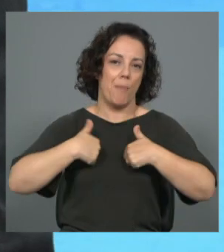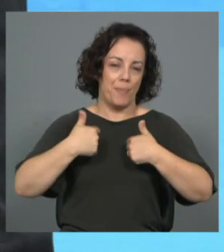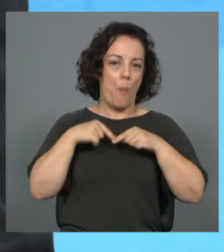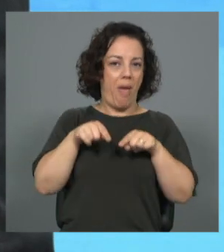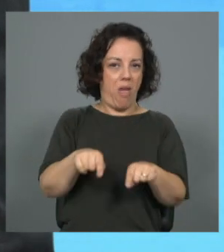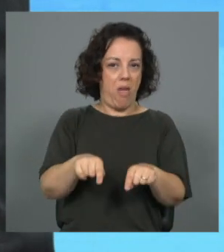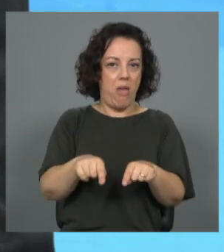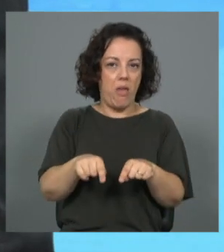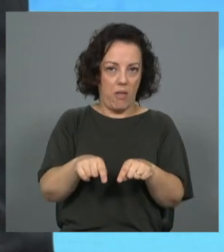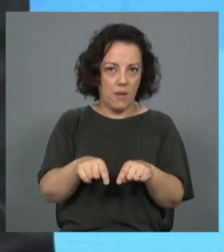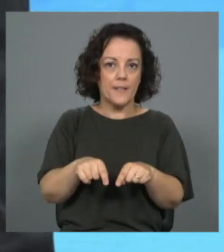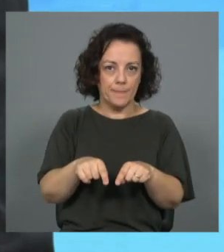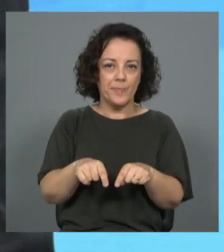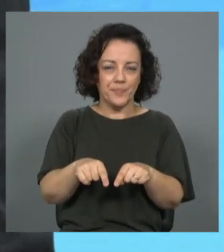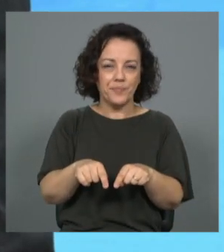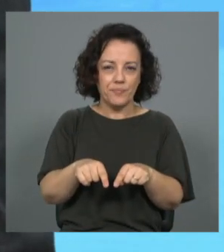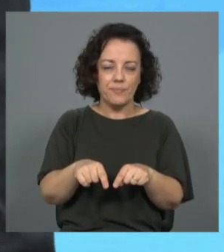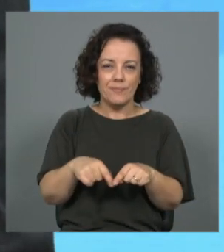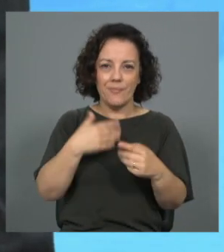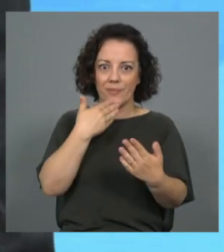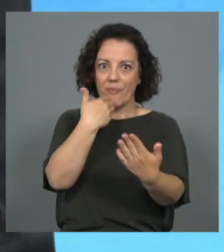É a mensagem que